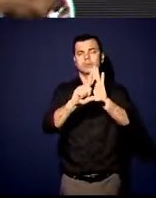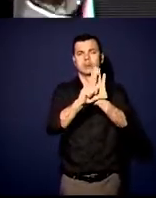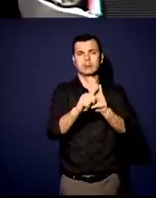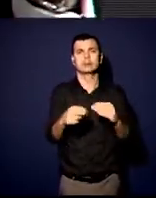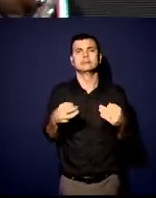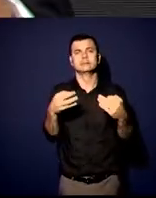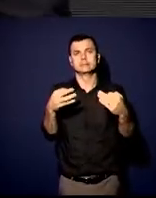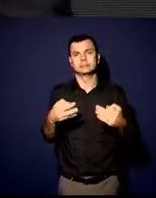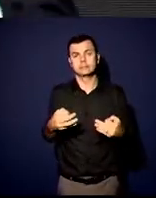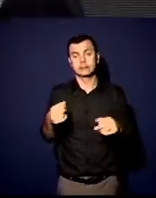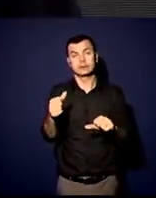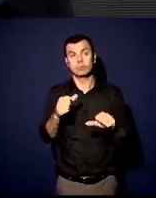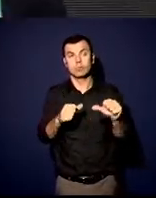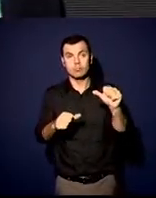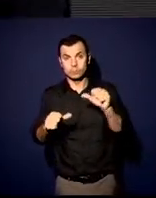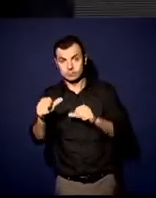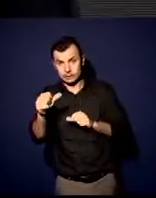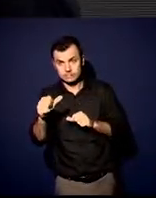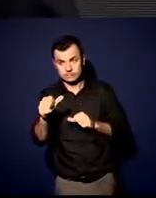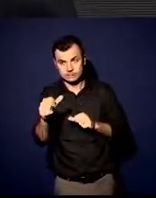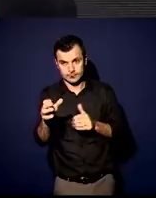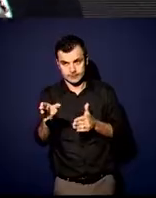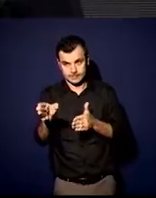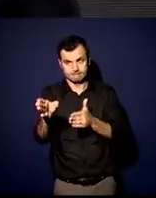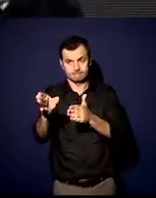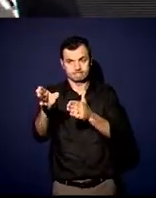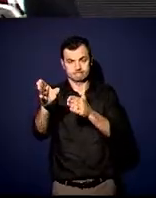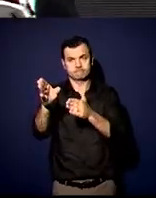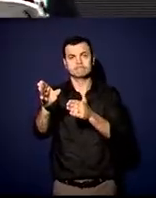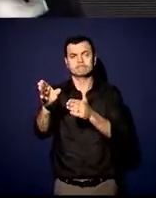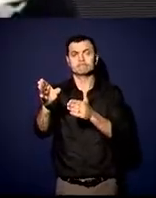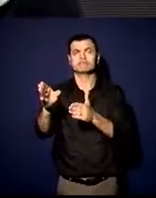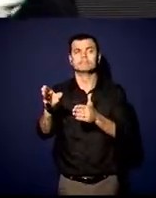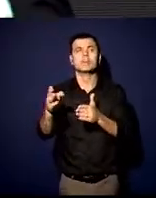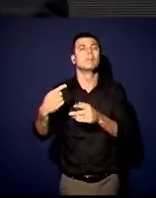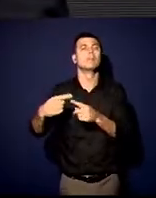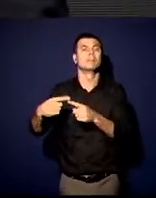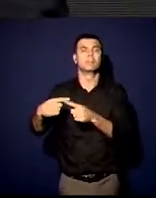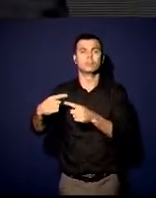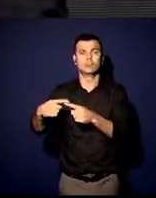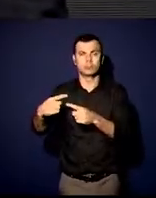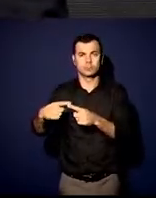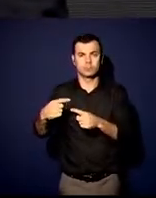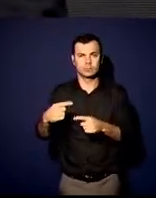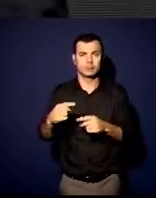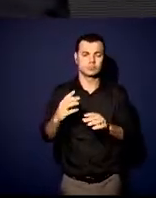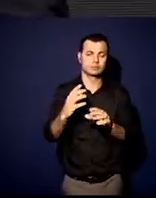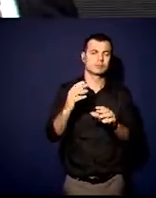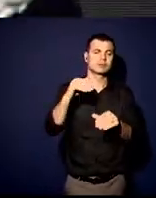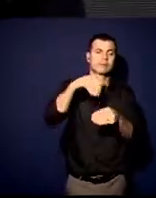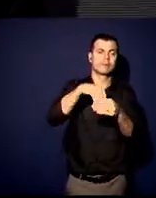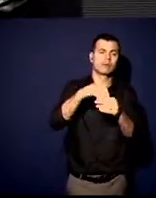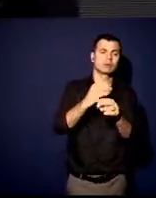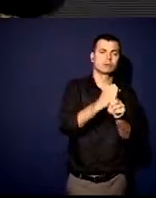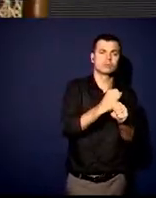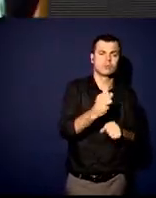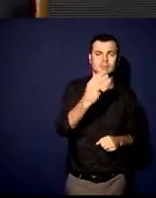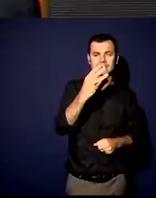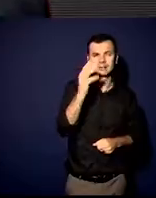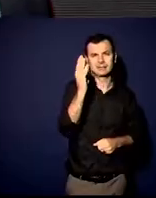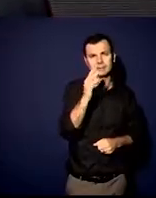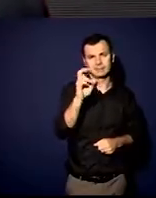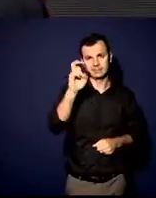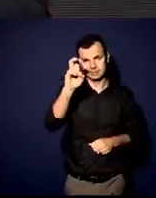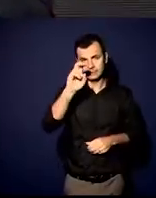dissesse que uma mudança nesse sentido para ocorrer de maneira bastante justificada precisaria de uns três quintos de corum ou seja um corram qualificado